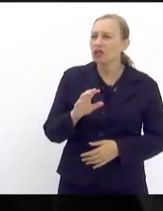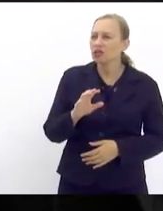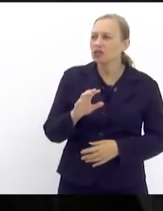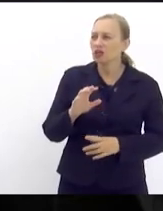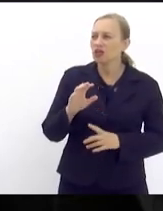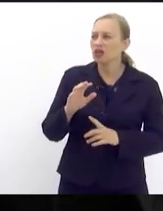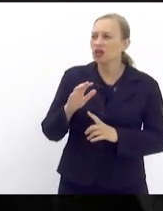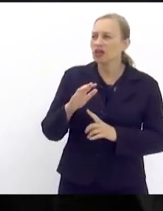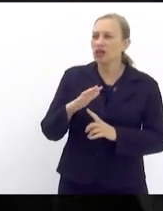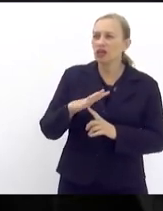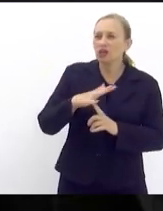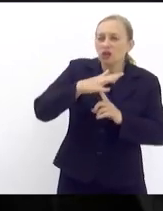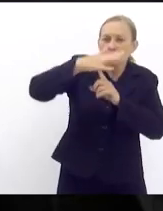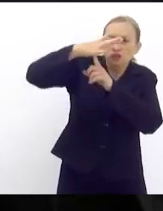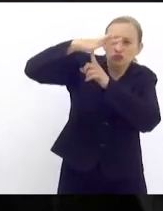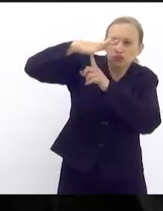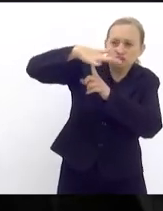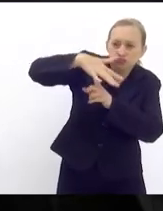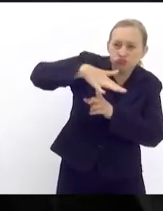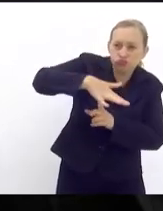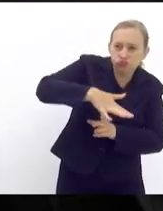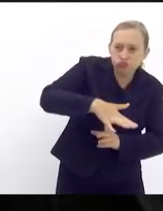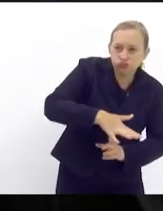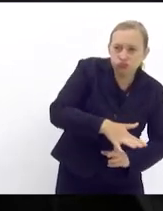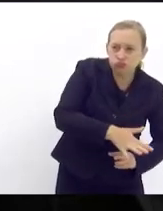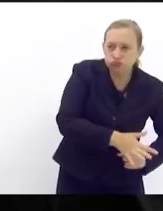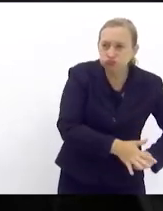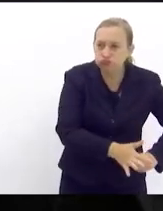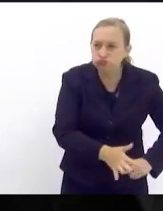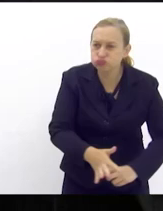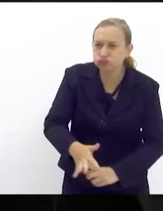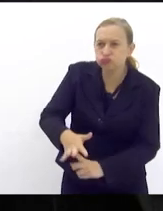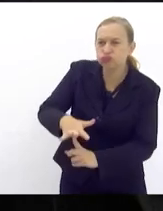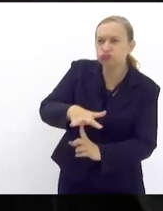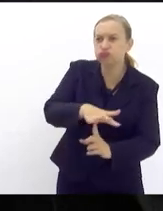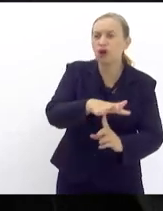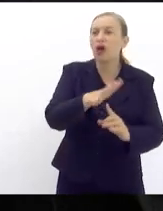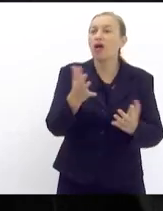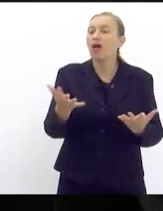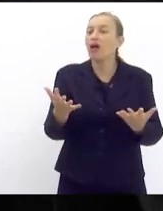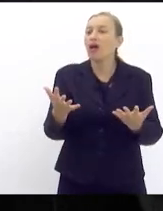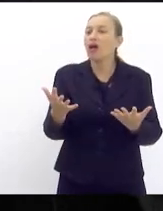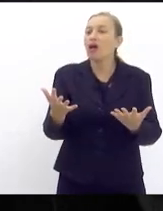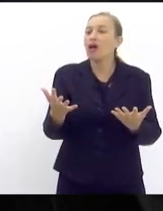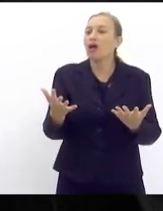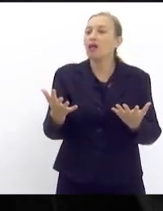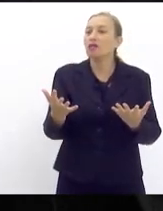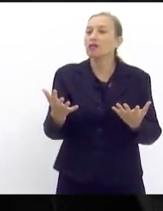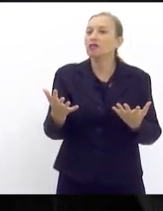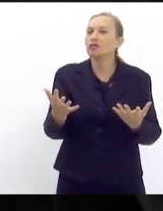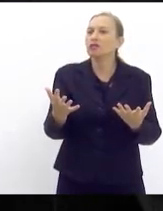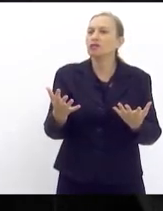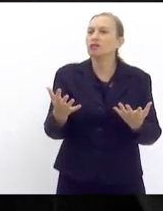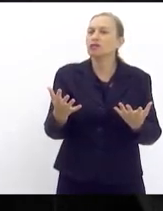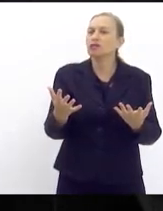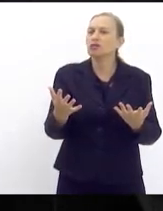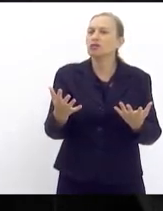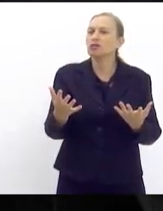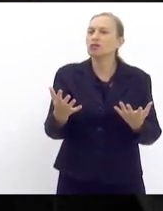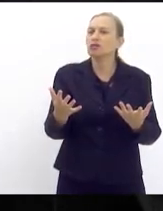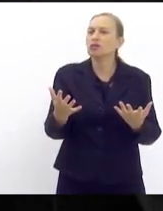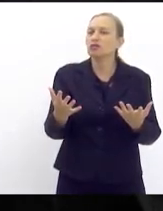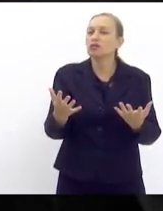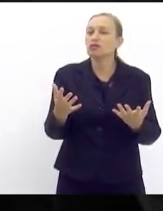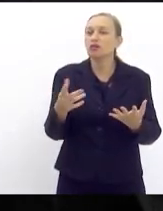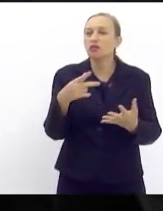que afundou capaz de gerar vou ficar por enquanto